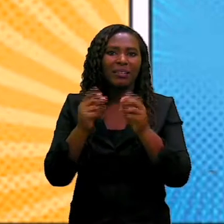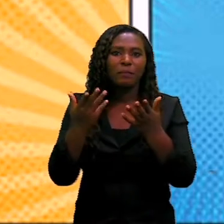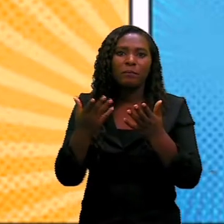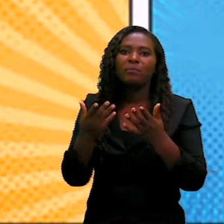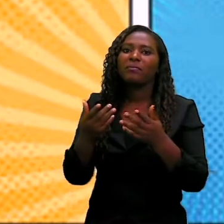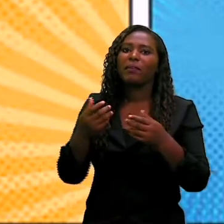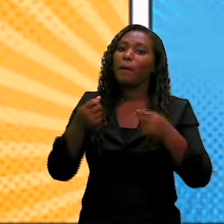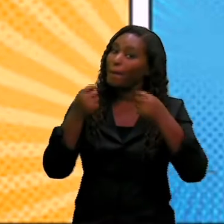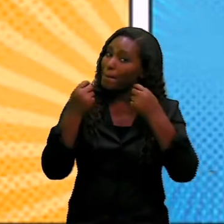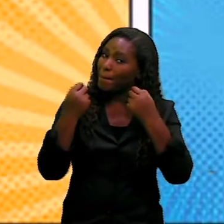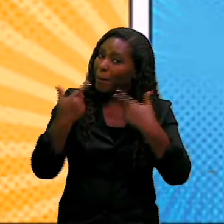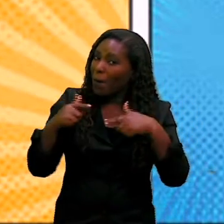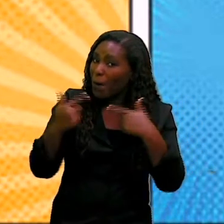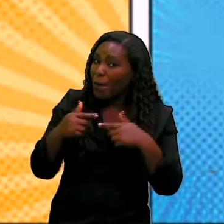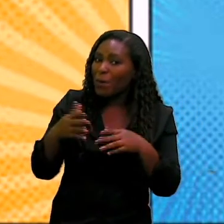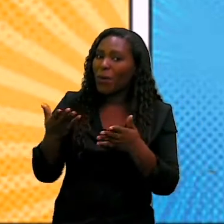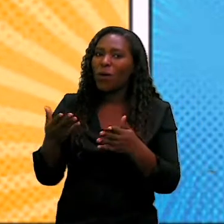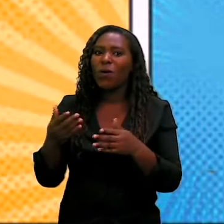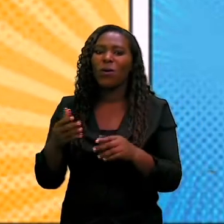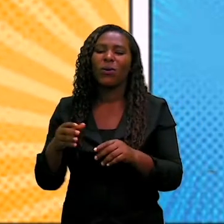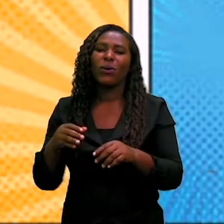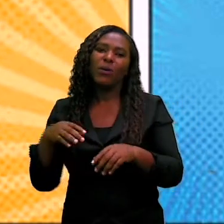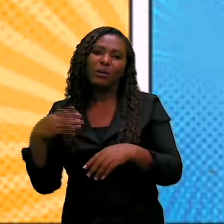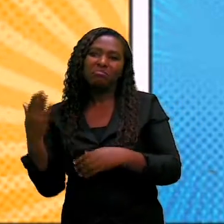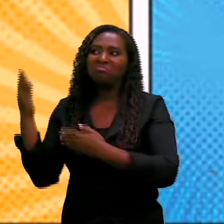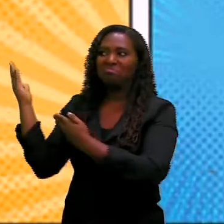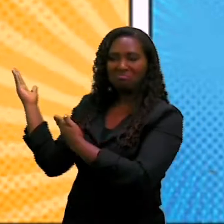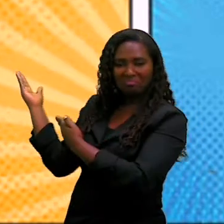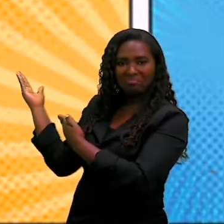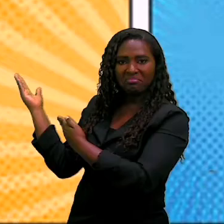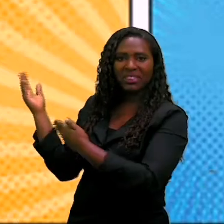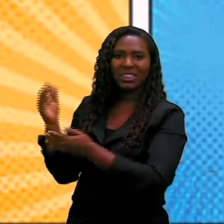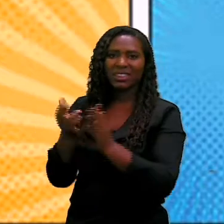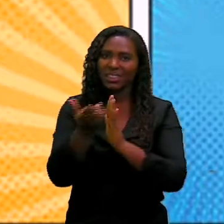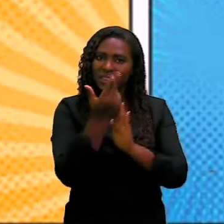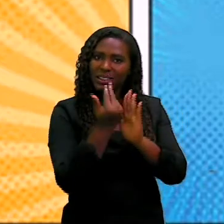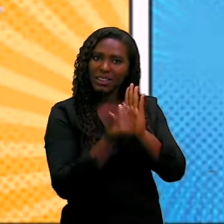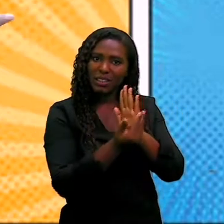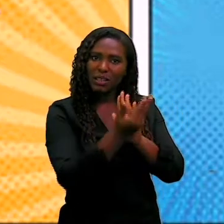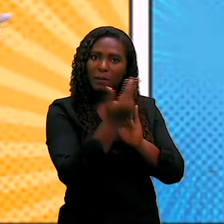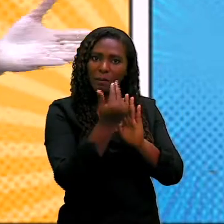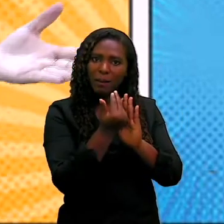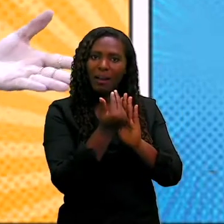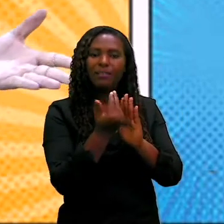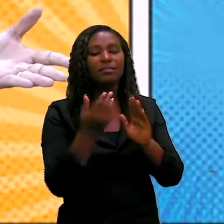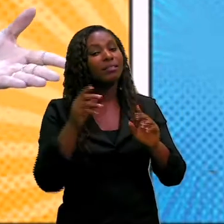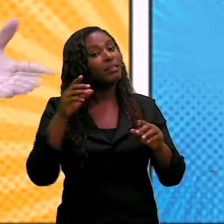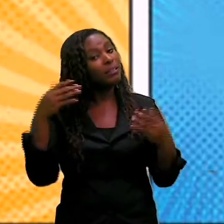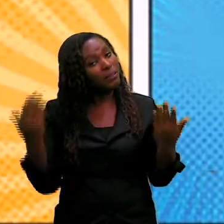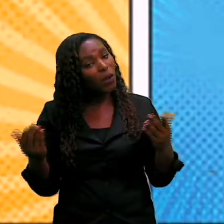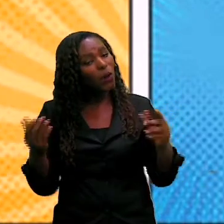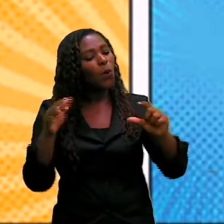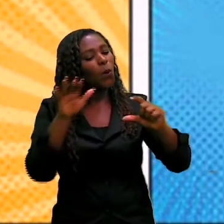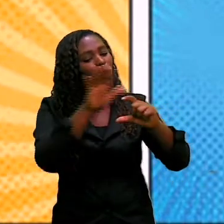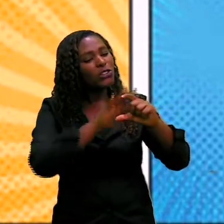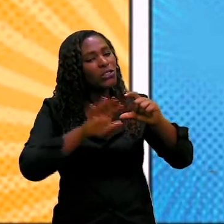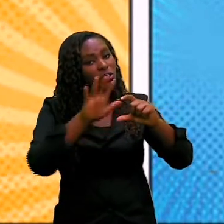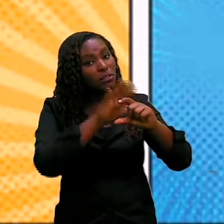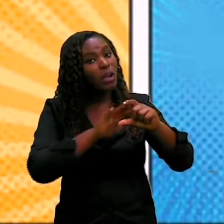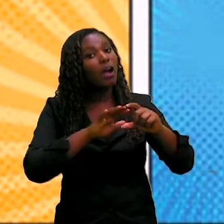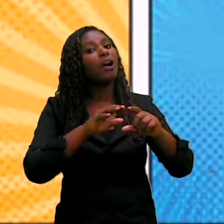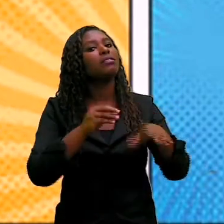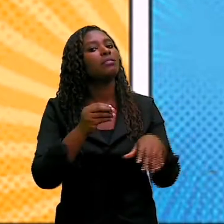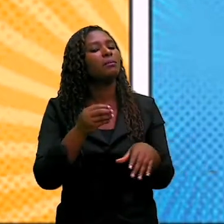humor. Viram? Trouxeram humor aí a essa imagem. E a charge, como já falei, também aproveita